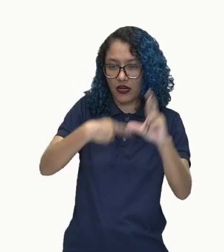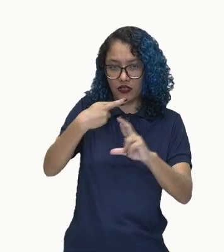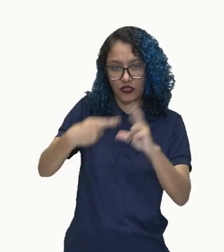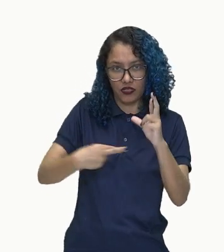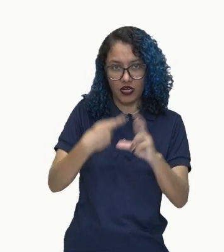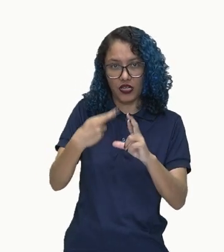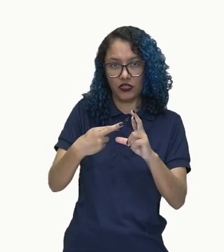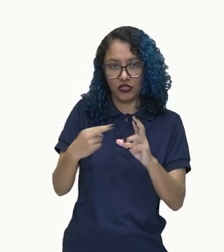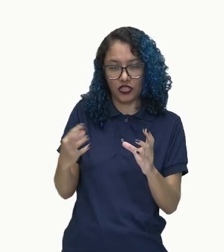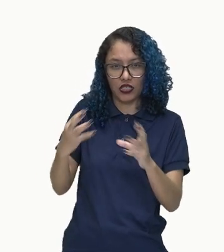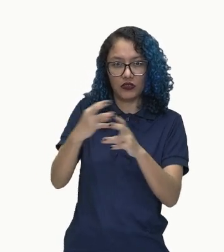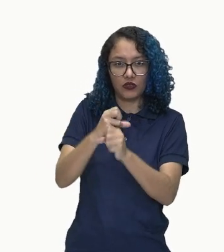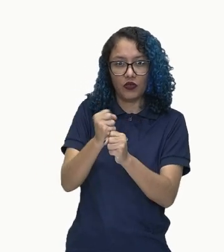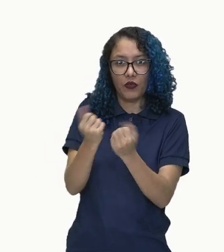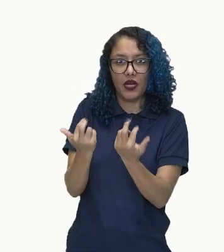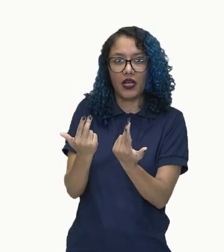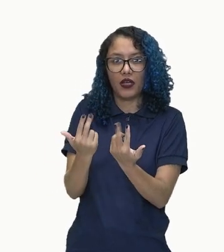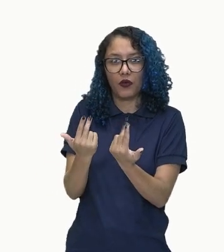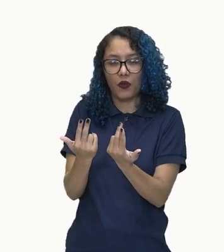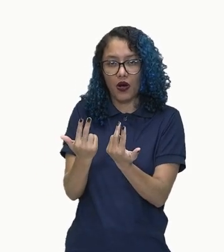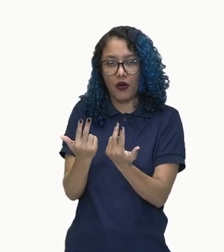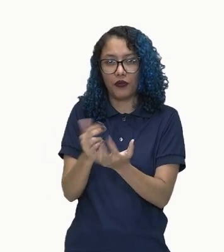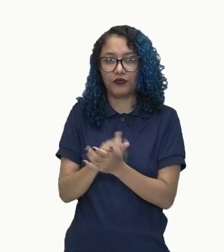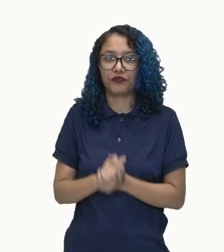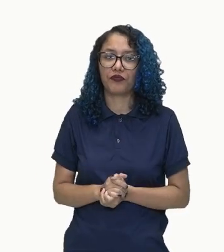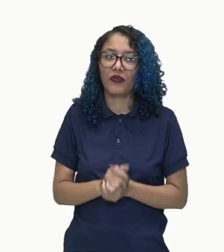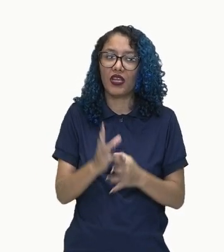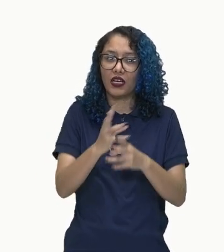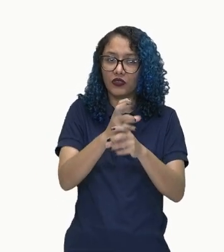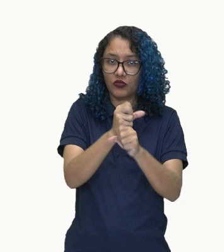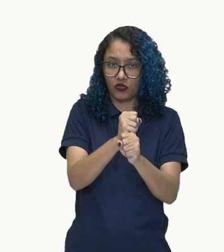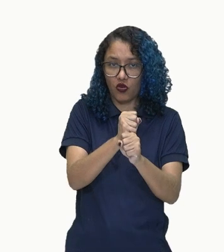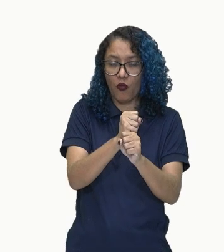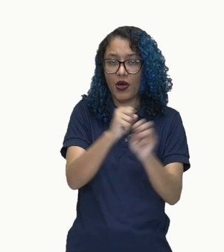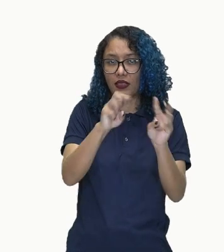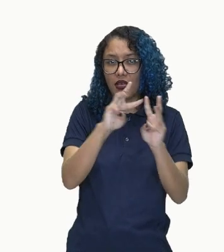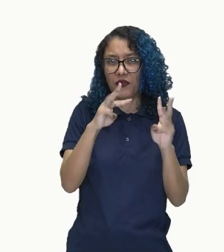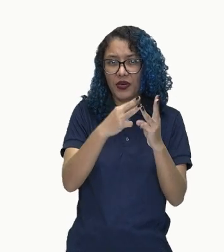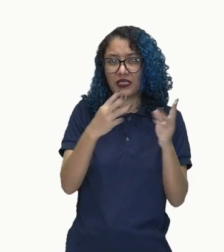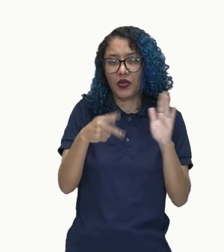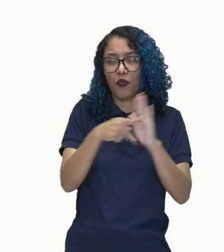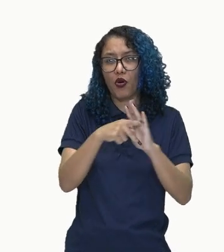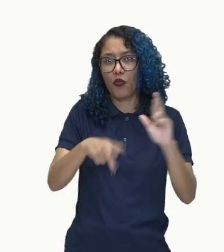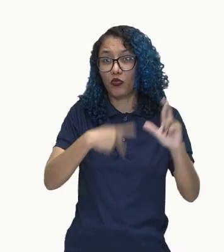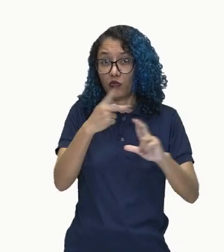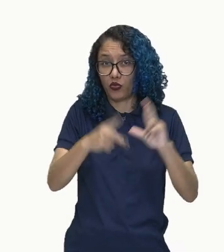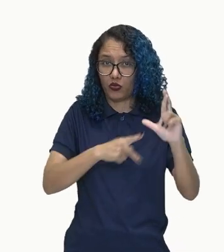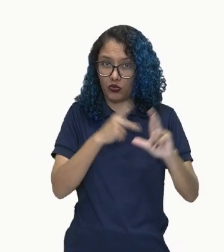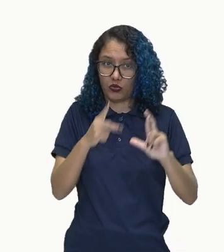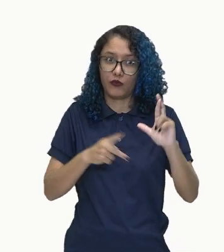será sempre igual à soma das massas dos produtos.